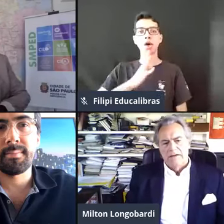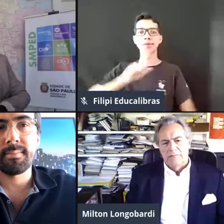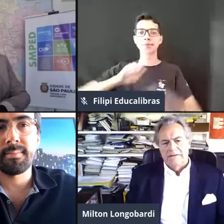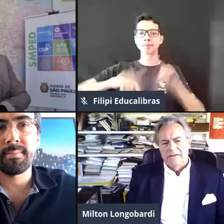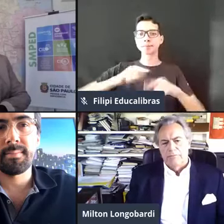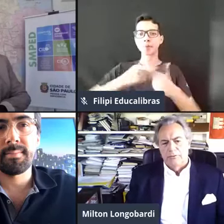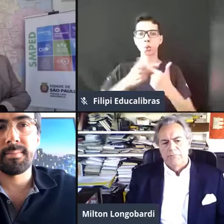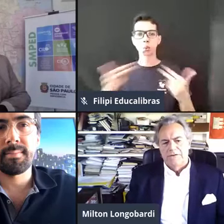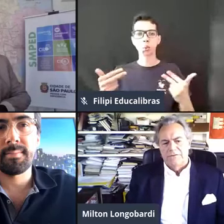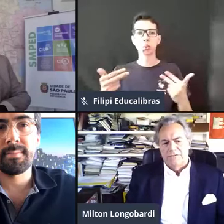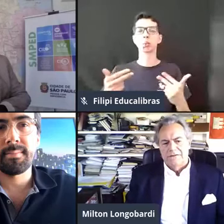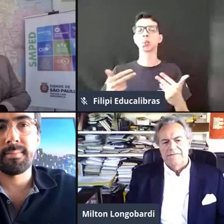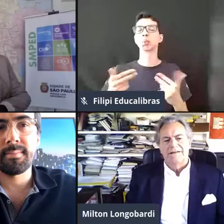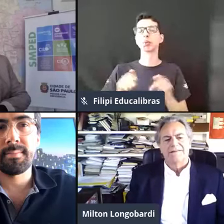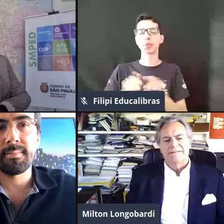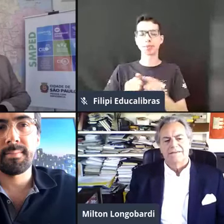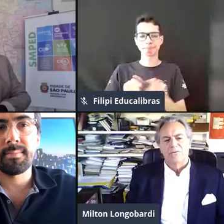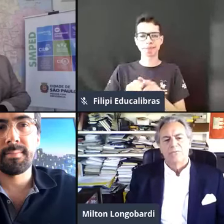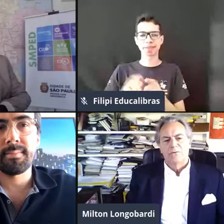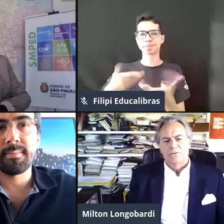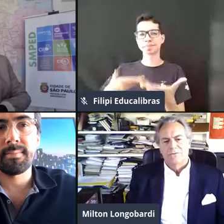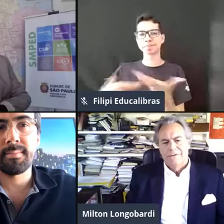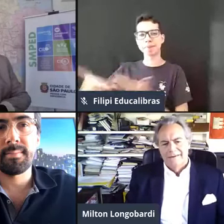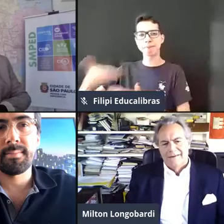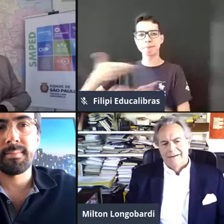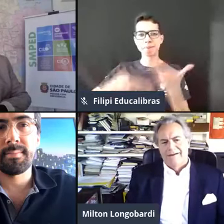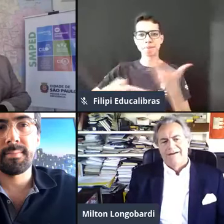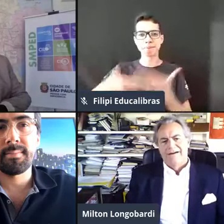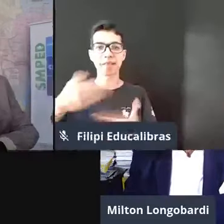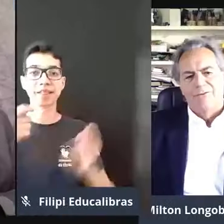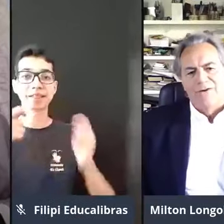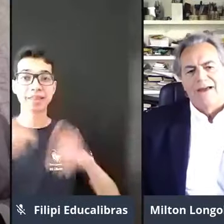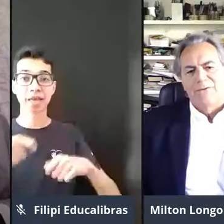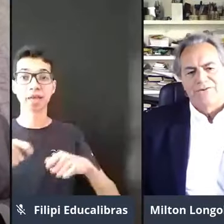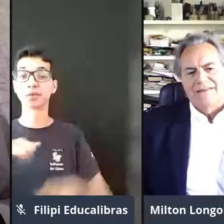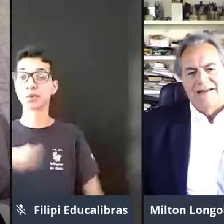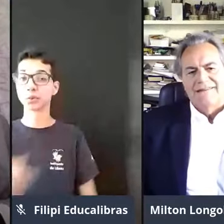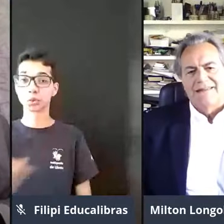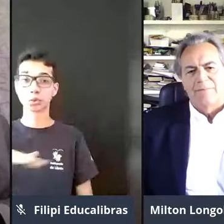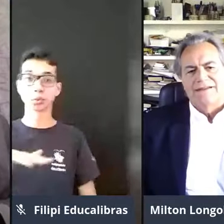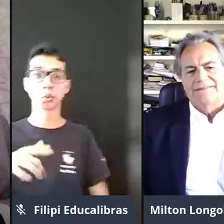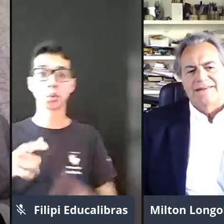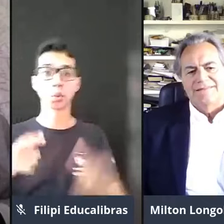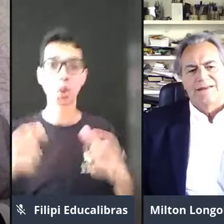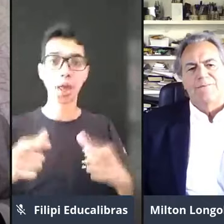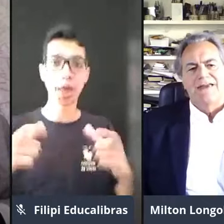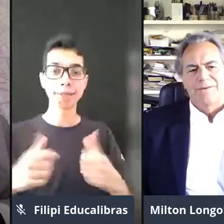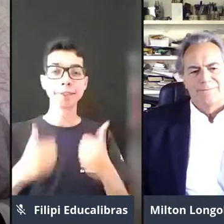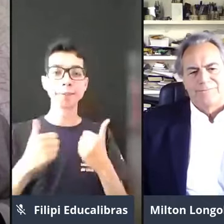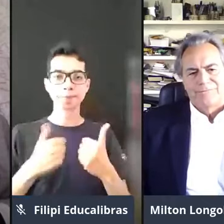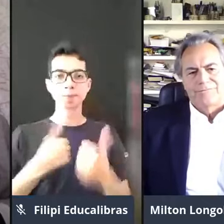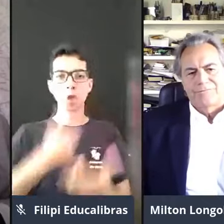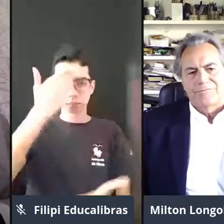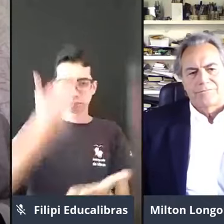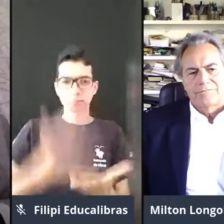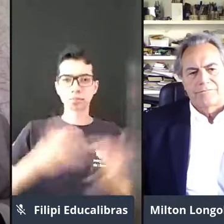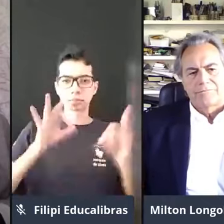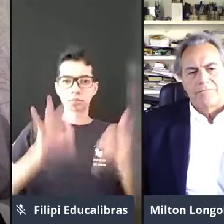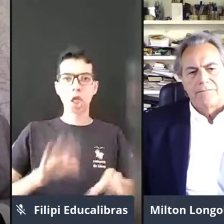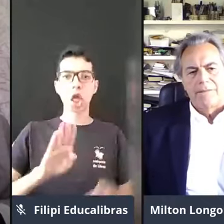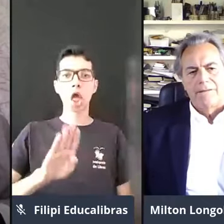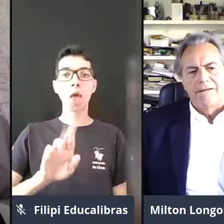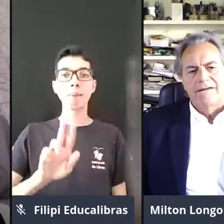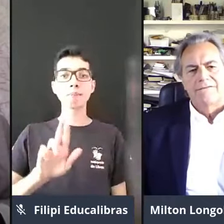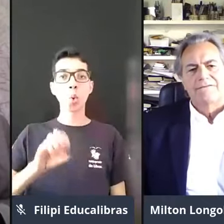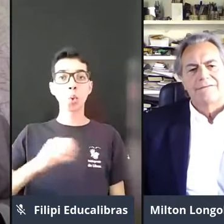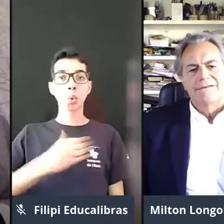um ambiente bastante propício, que eu tenho certeza que o Bruno vai gostar de estar presente também. O